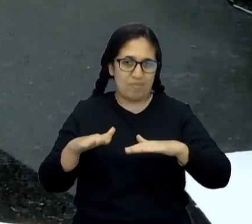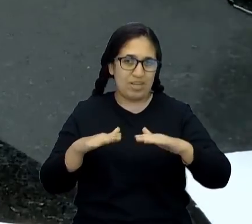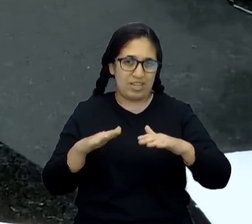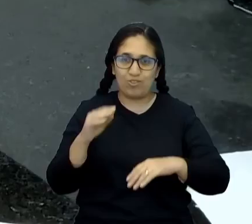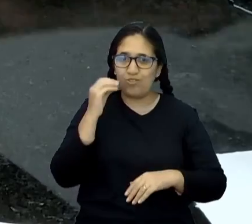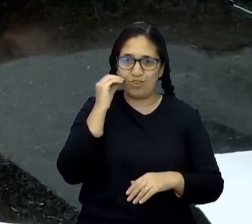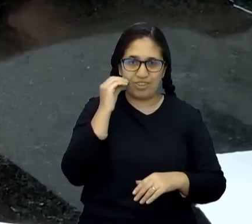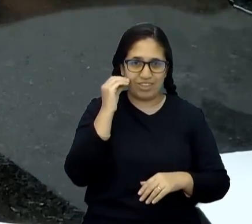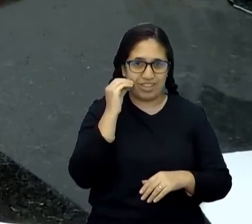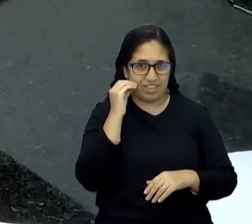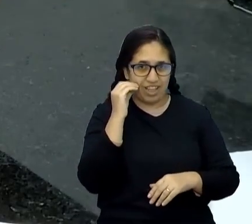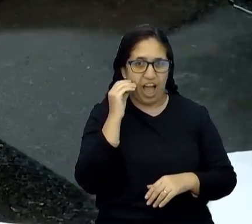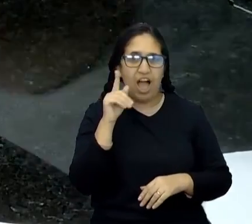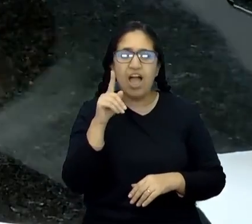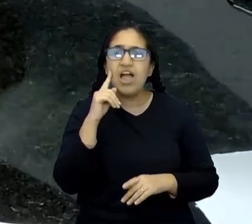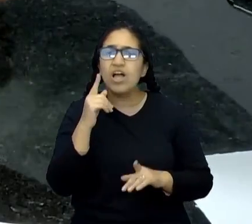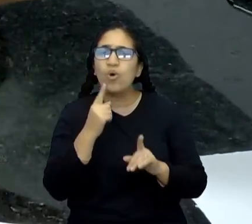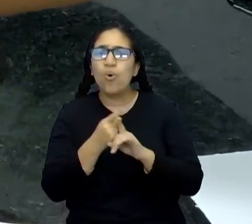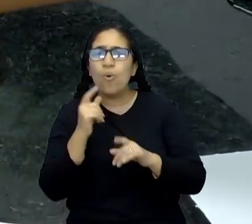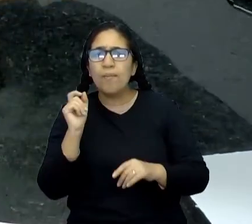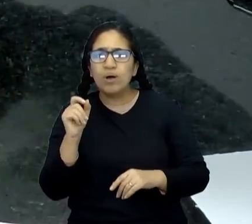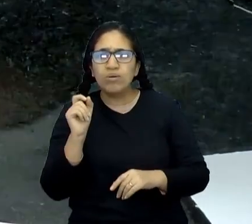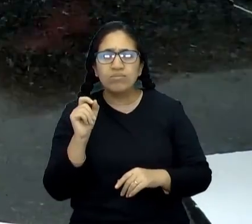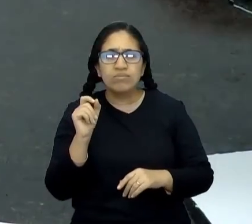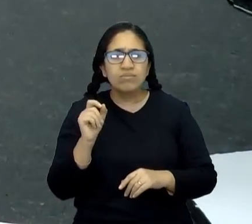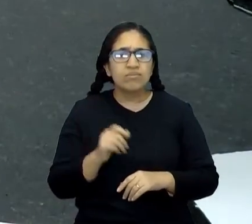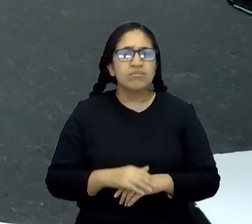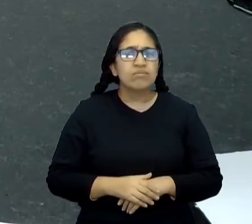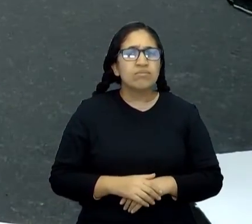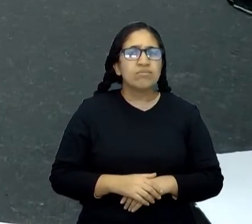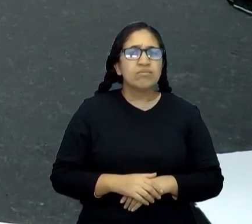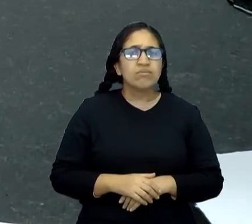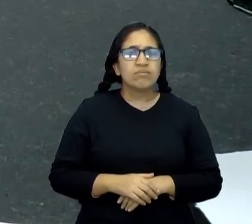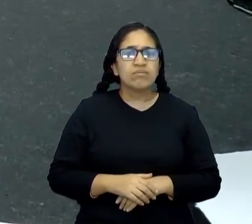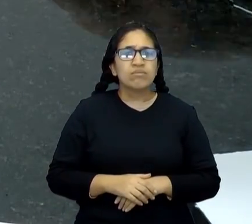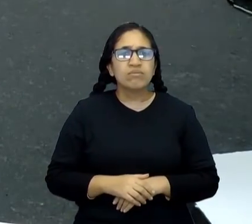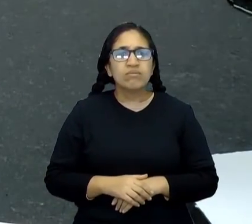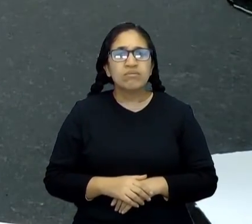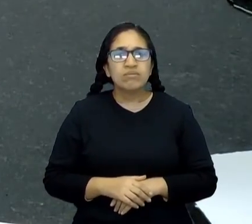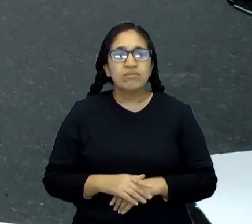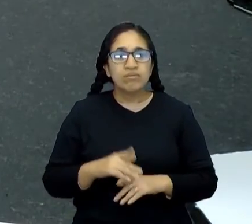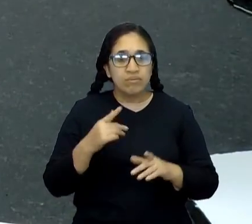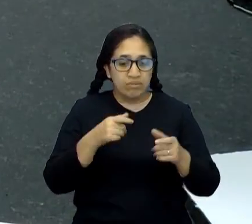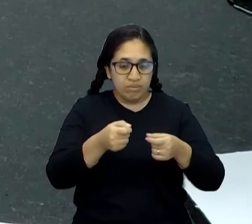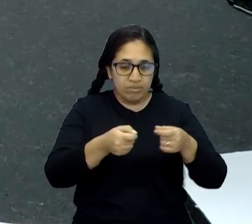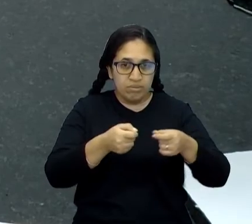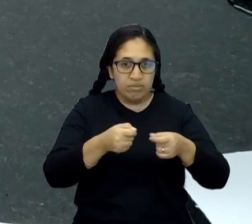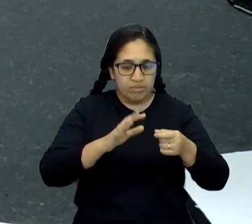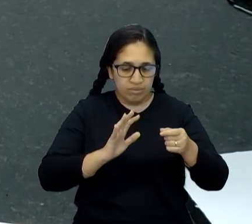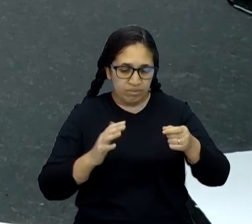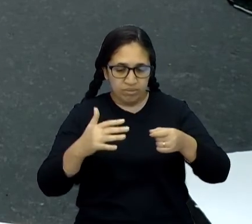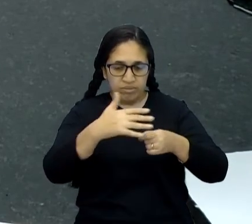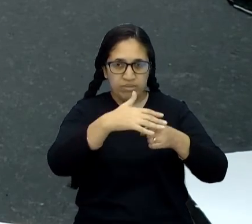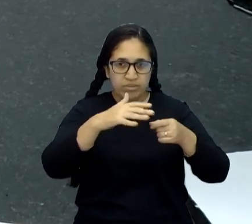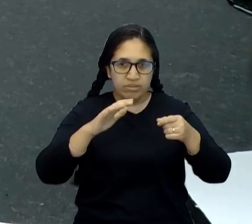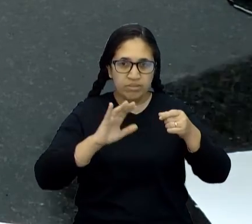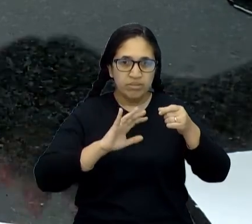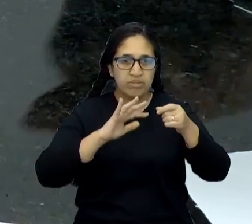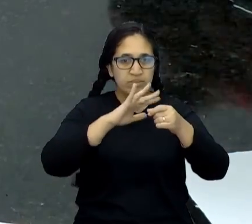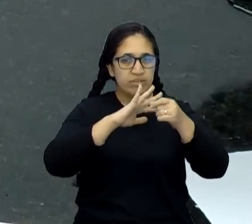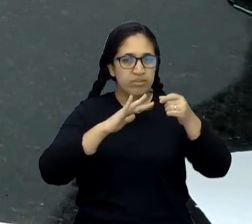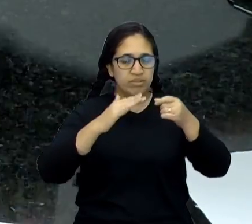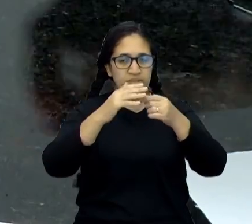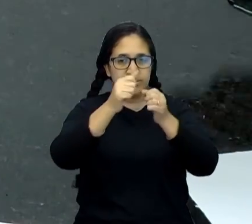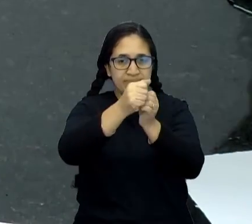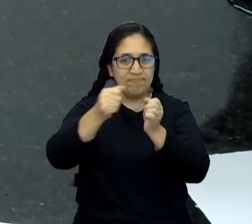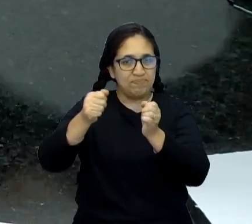vocês. Ele descobriu o seguinte, ó, o Oersted descobriu que mexendo a carga tem campo magnético. Mas aí outro